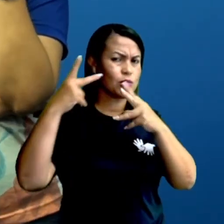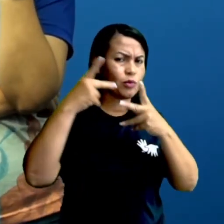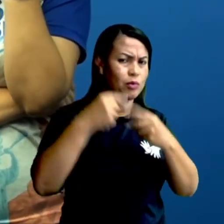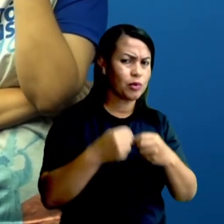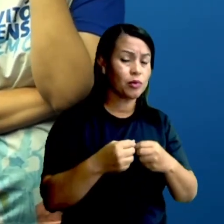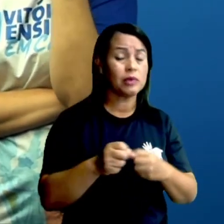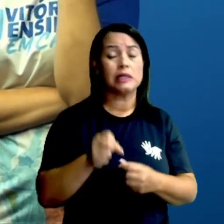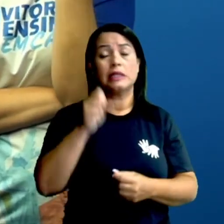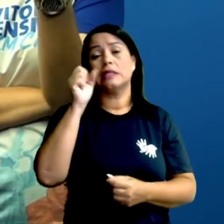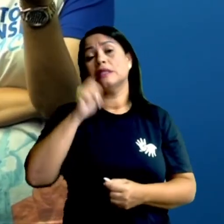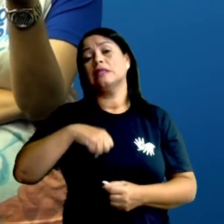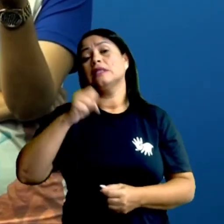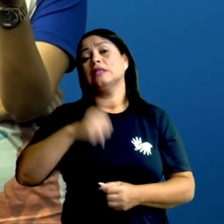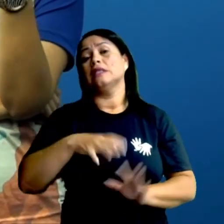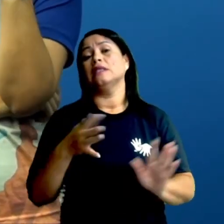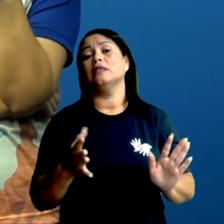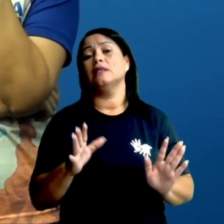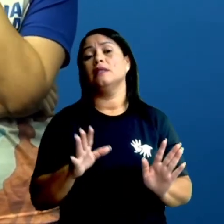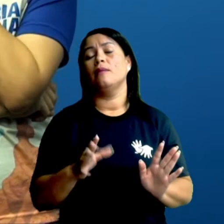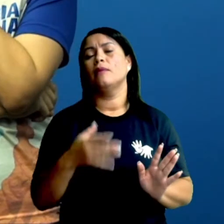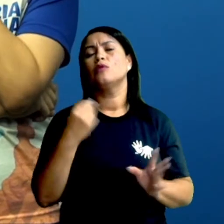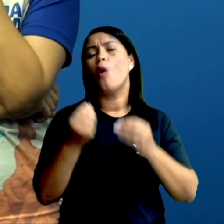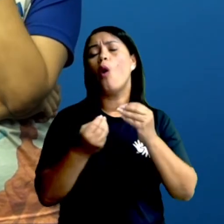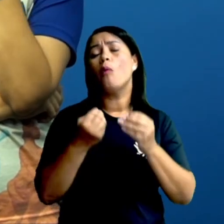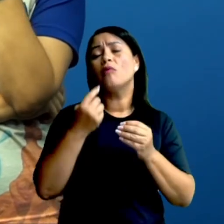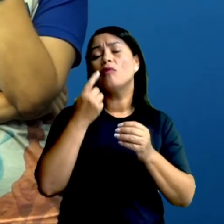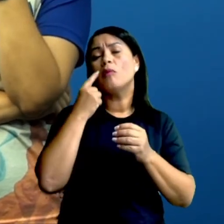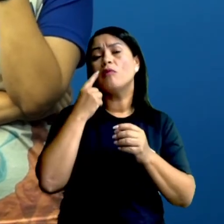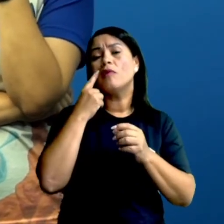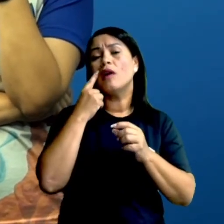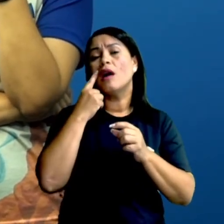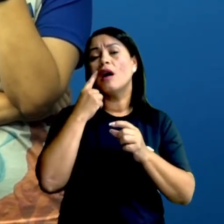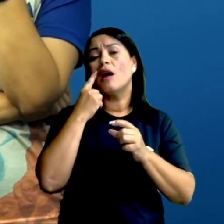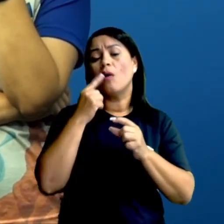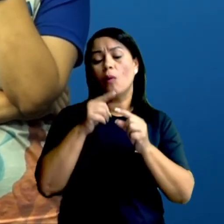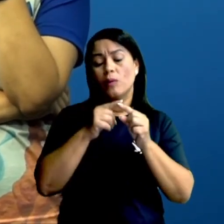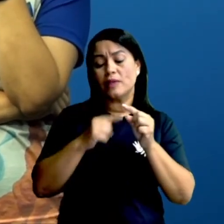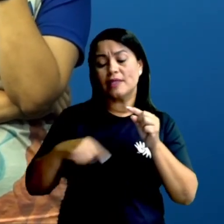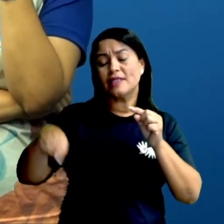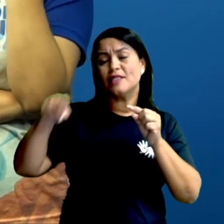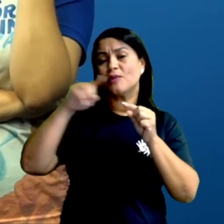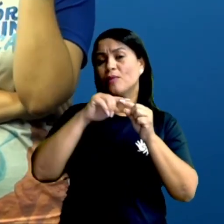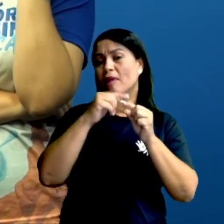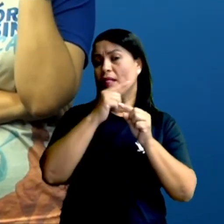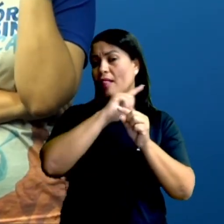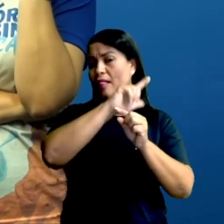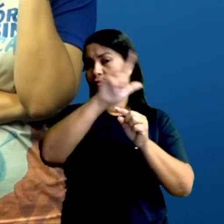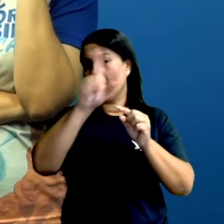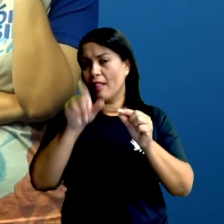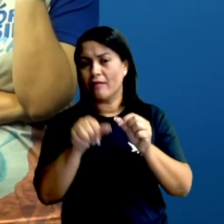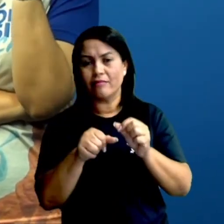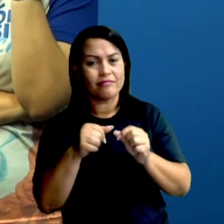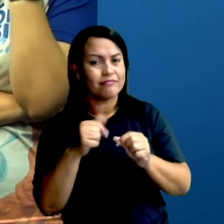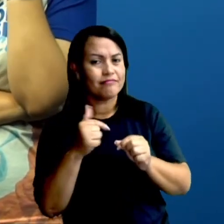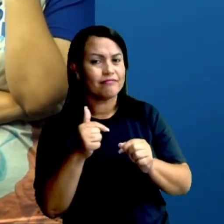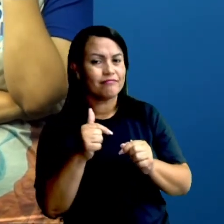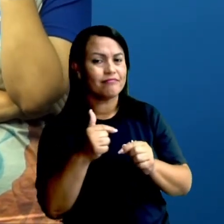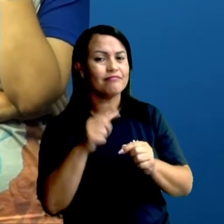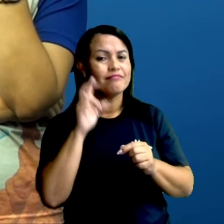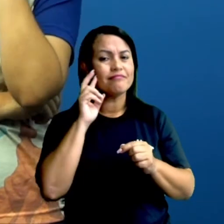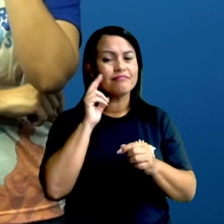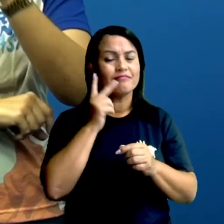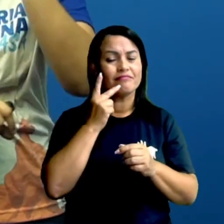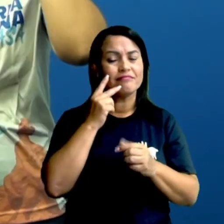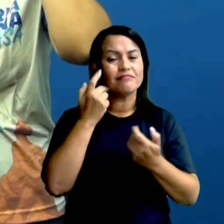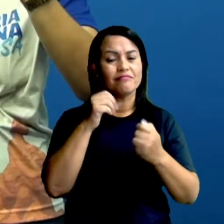lados? Sim, mas tu acha? Como é que a gente vai calcular o lado do círculo, né? Então lembra lá no comecinho que eu disse que precisava